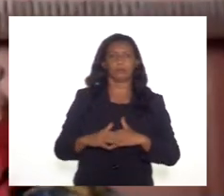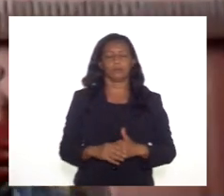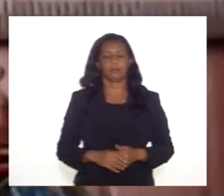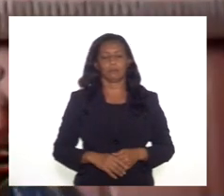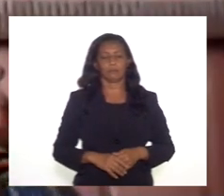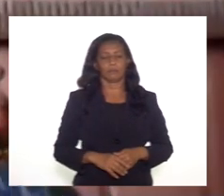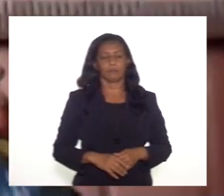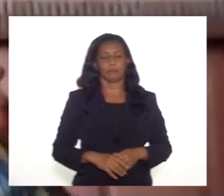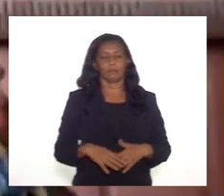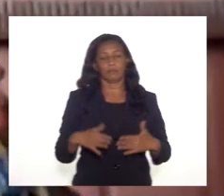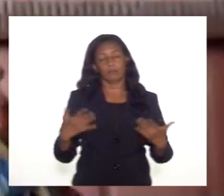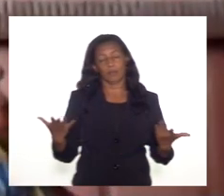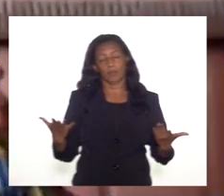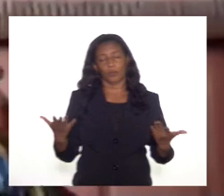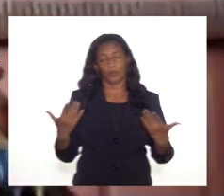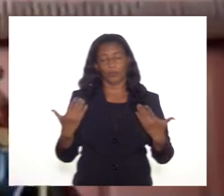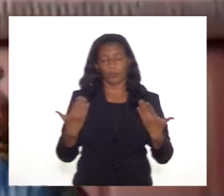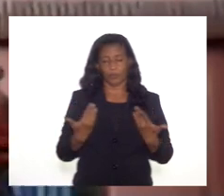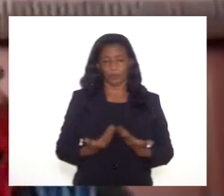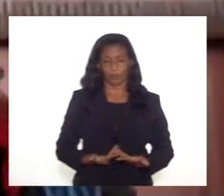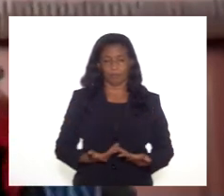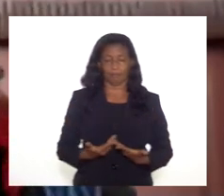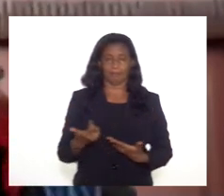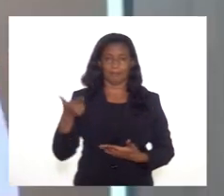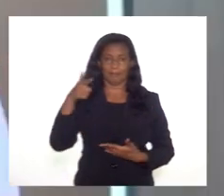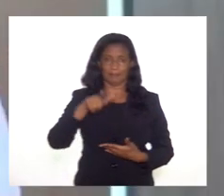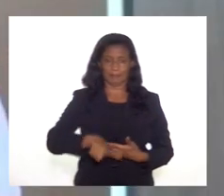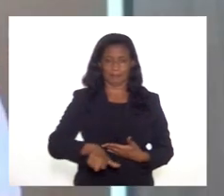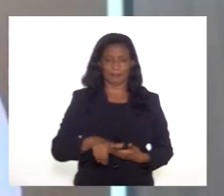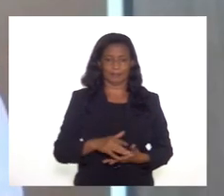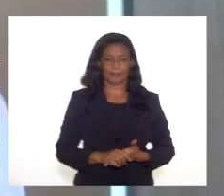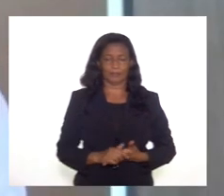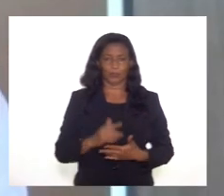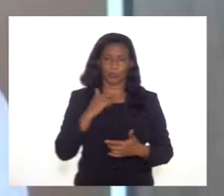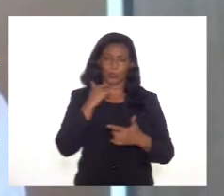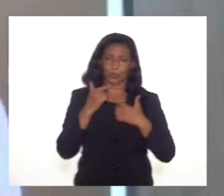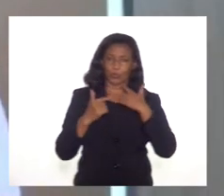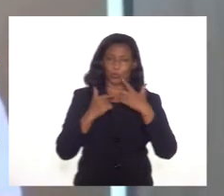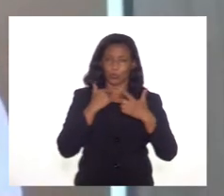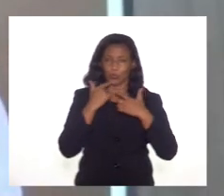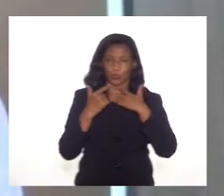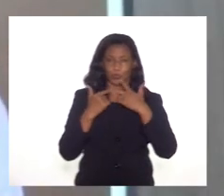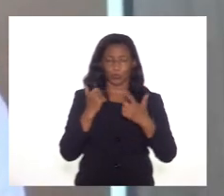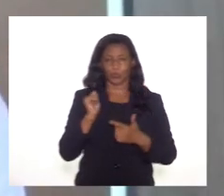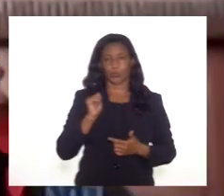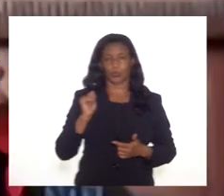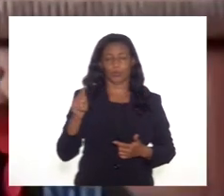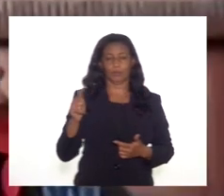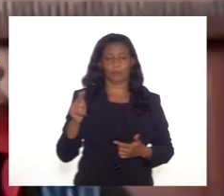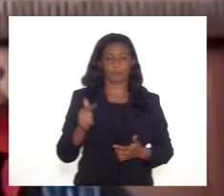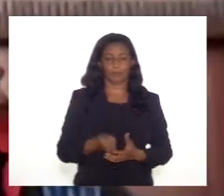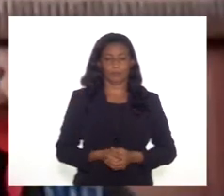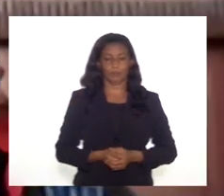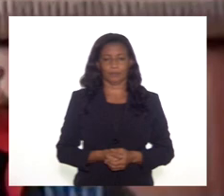Então, fica aqui mais dúvidas do que